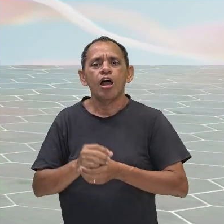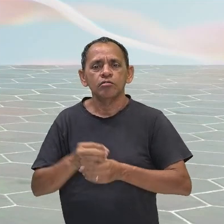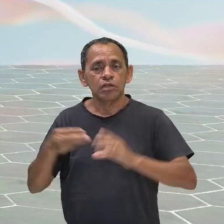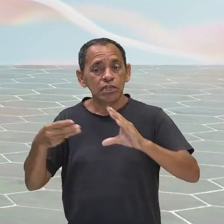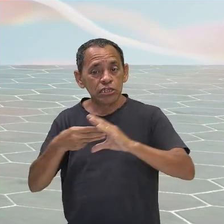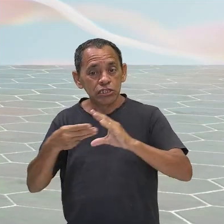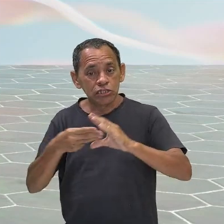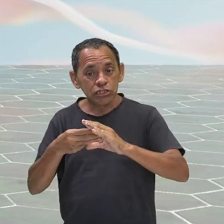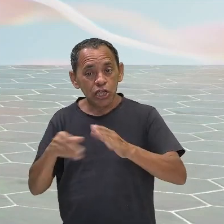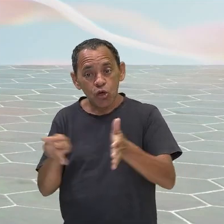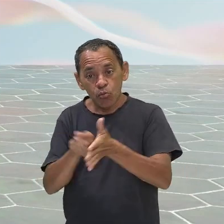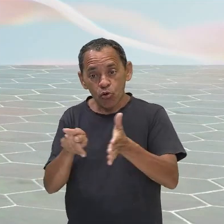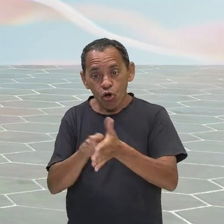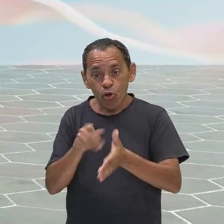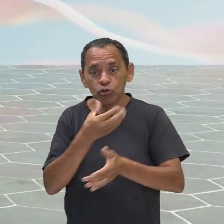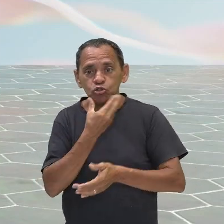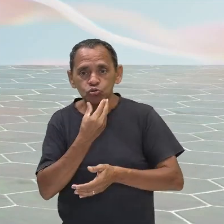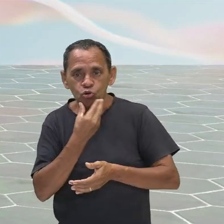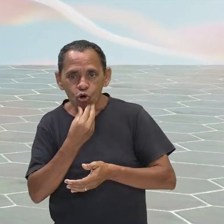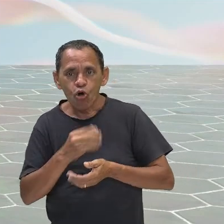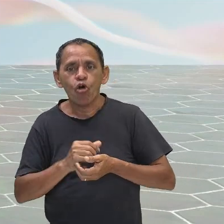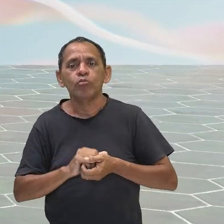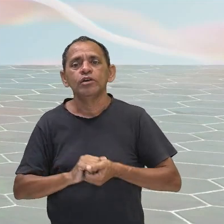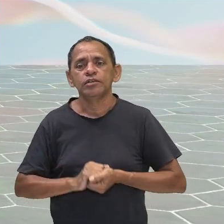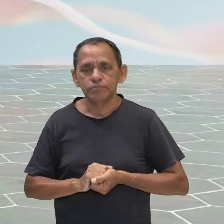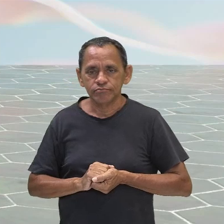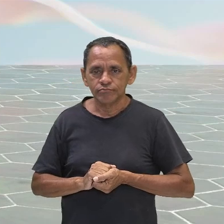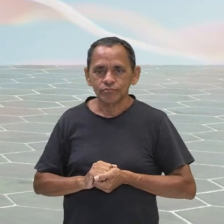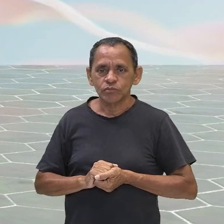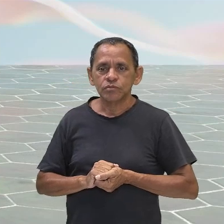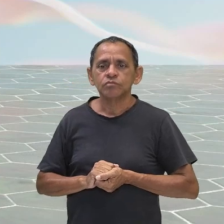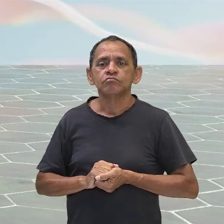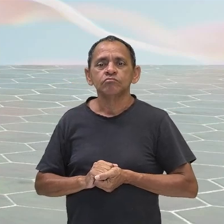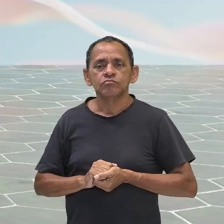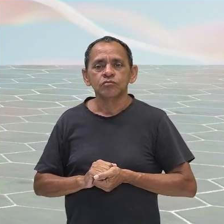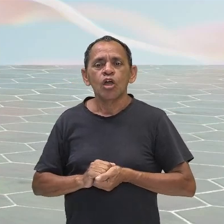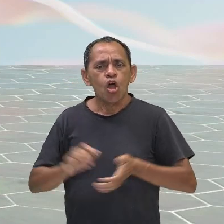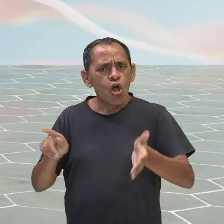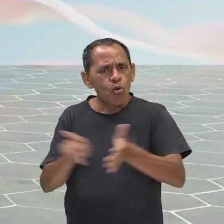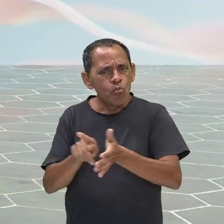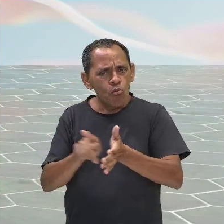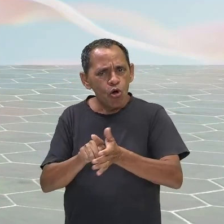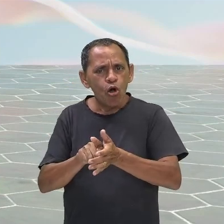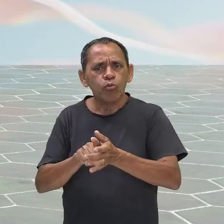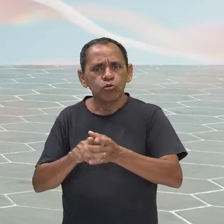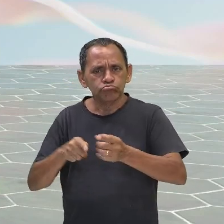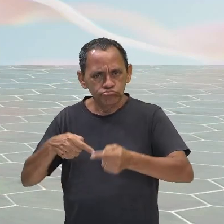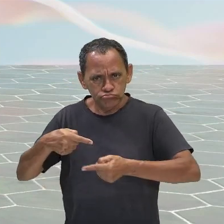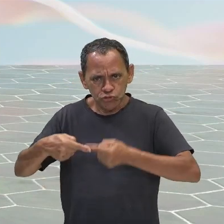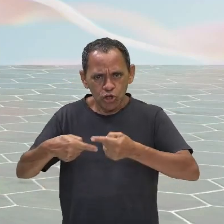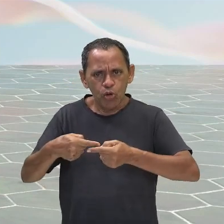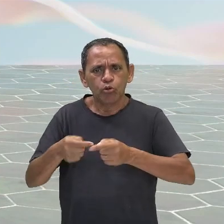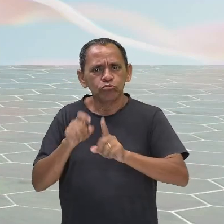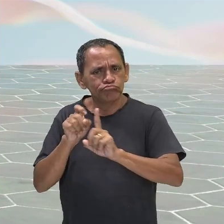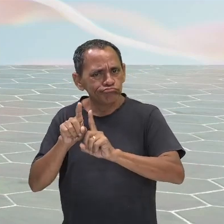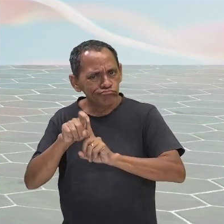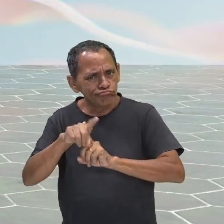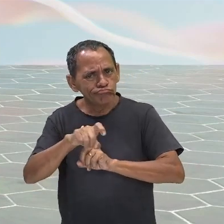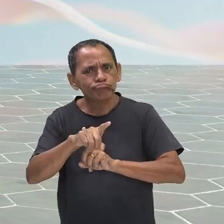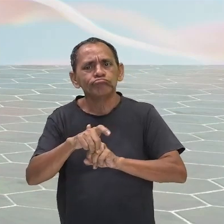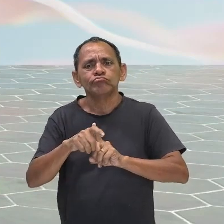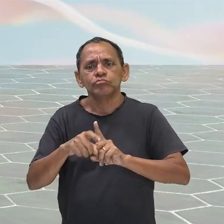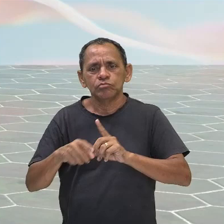germinativa masculina, aquelas células de reprodução. Mas aí eu tenho uma pergunta para